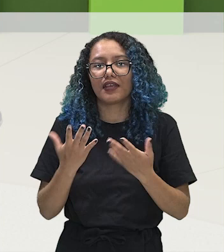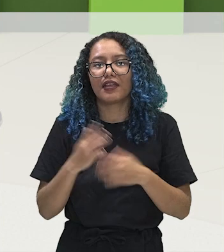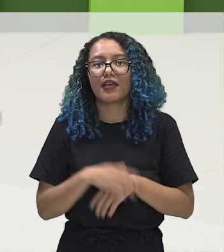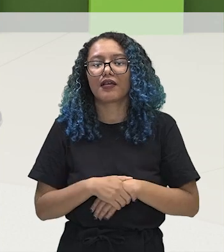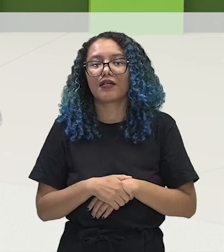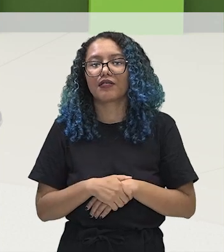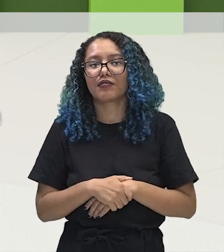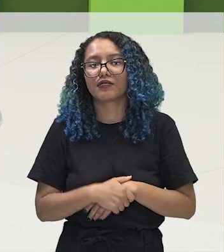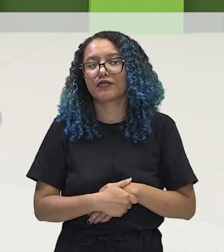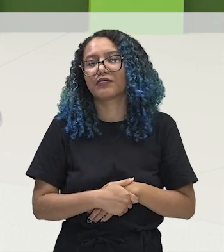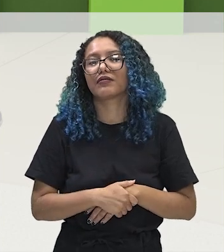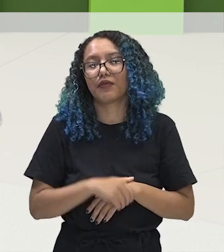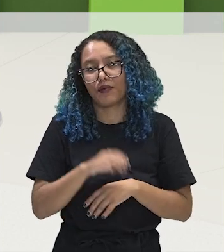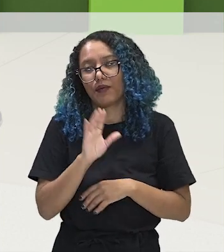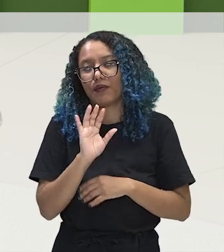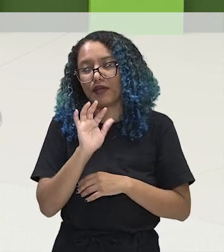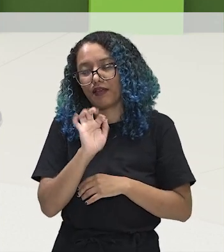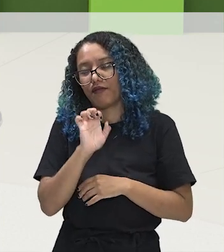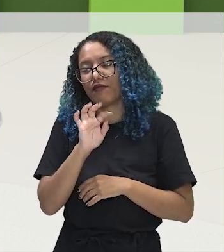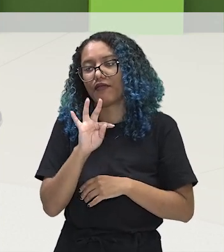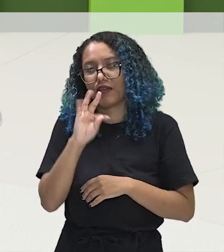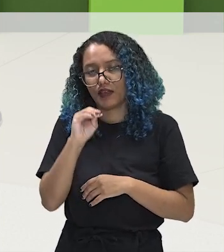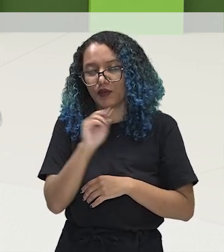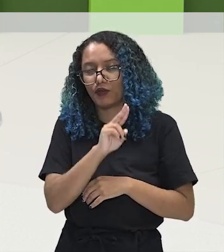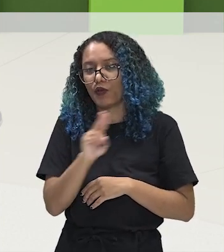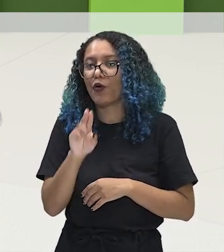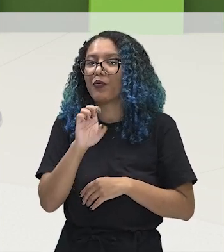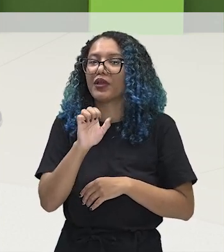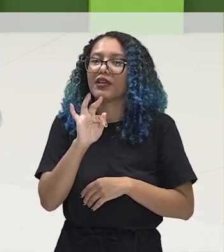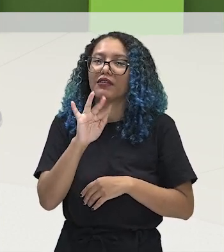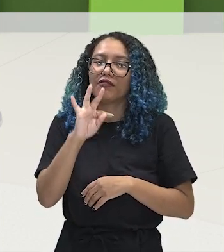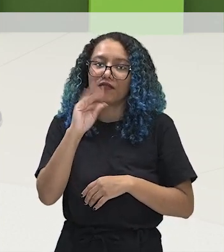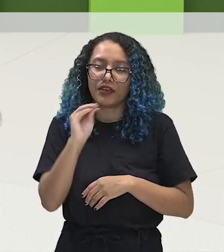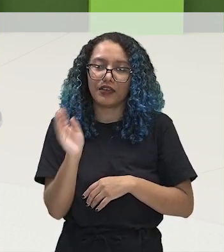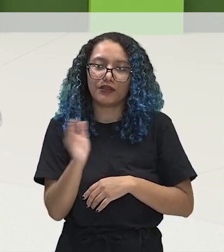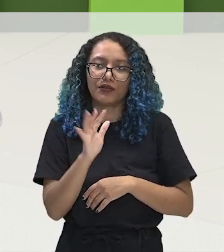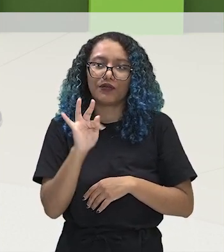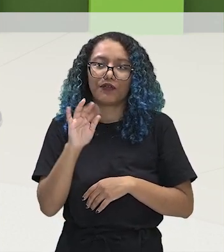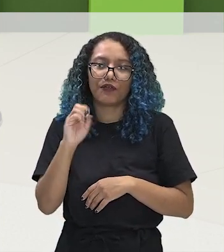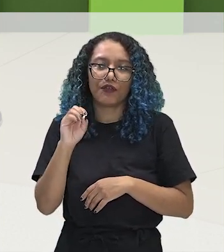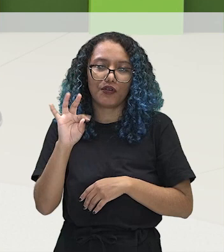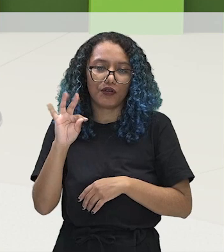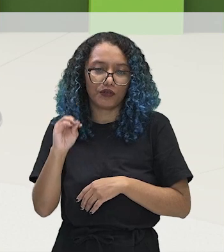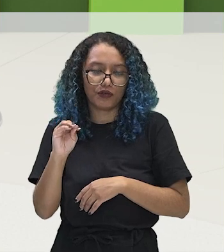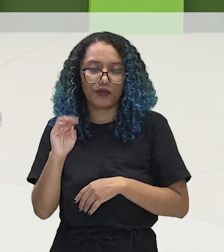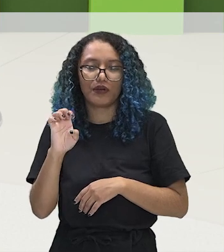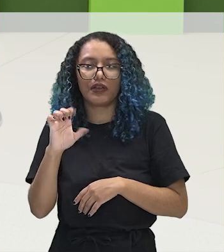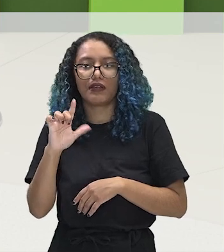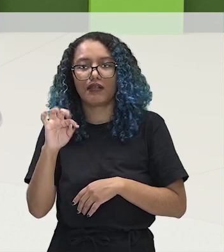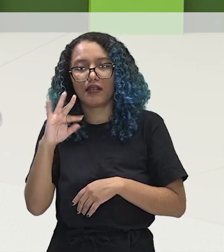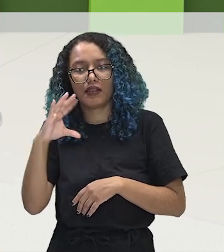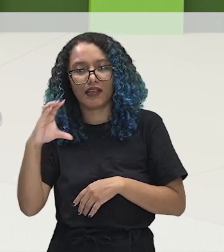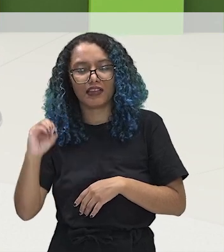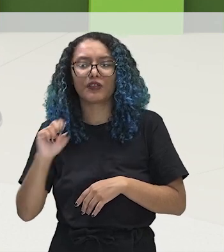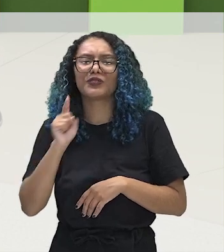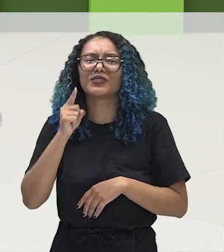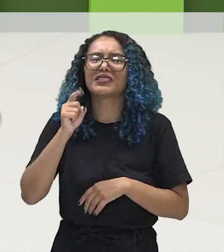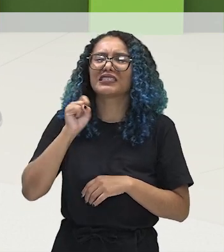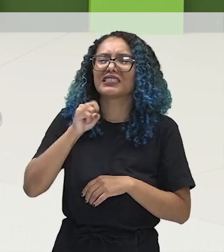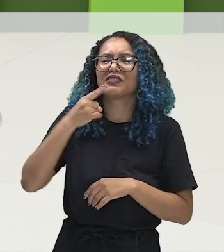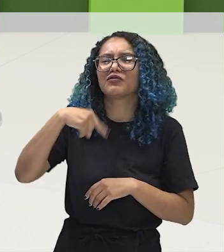efeito fotoelétrico. E se vocês têm aí na casa de vocês ou próximo a vocês uma